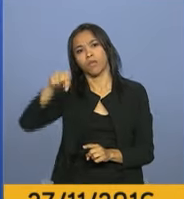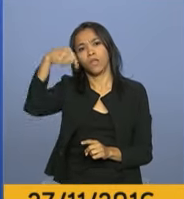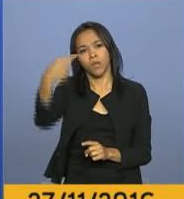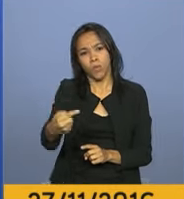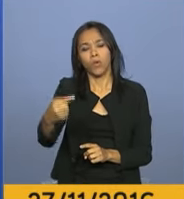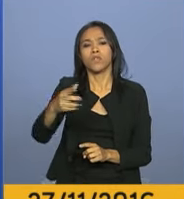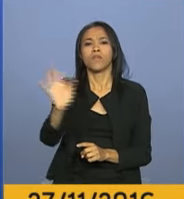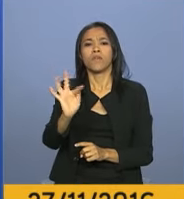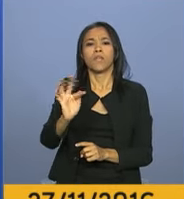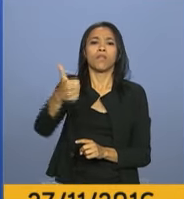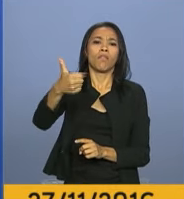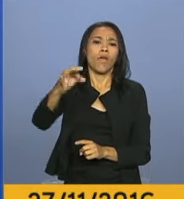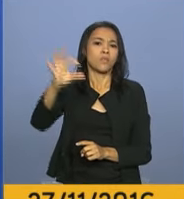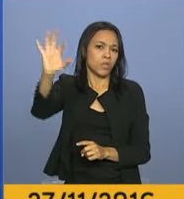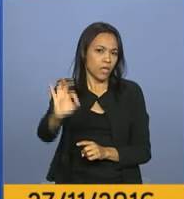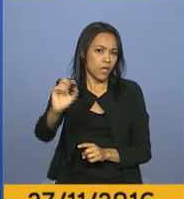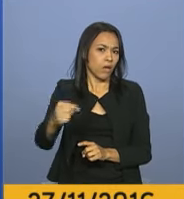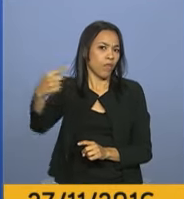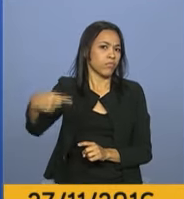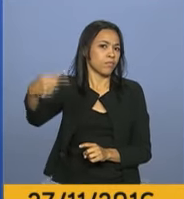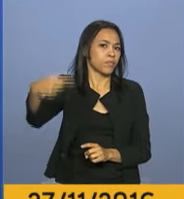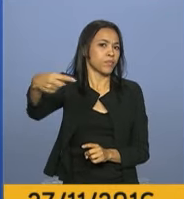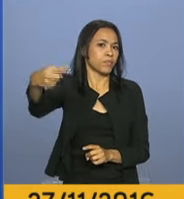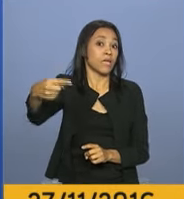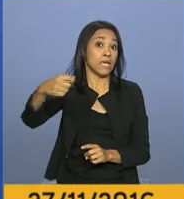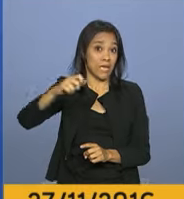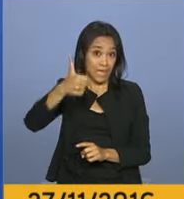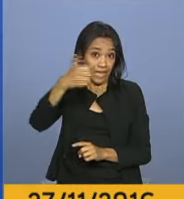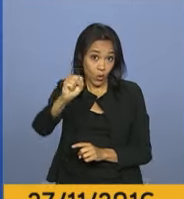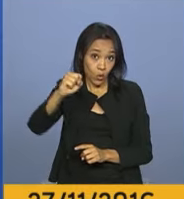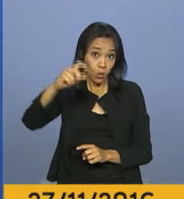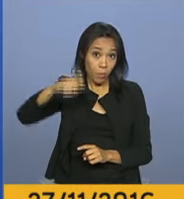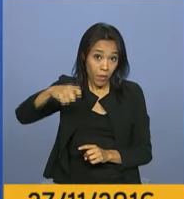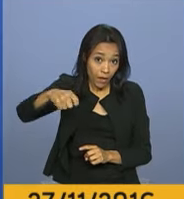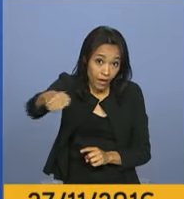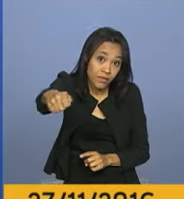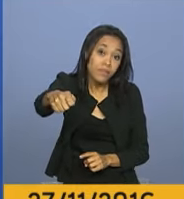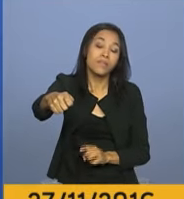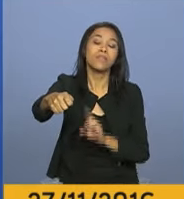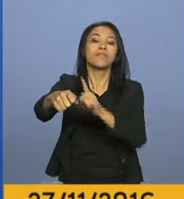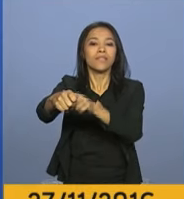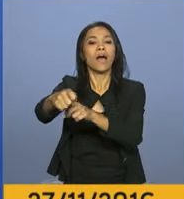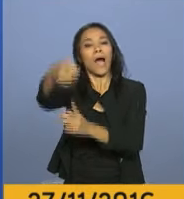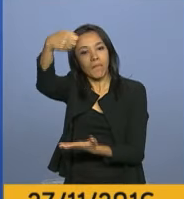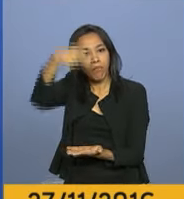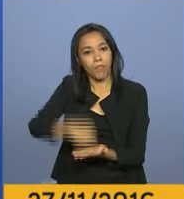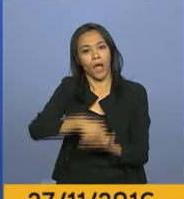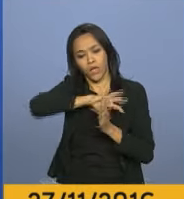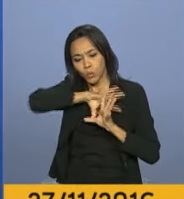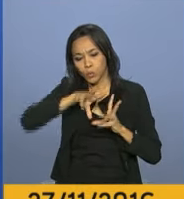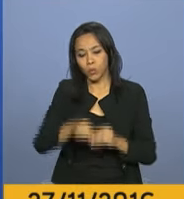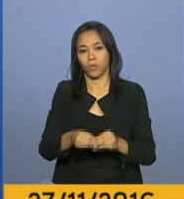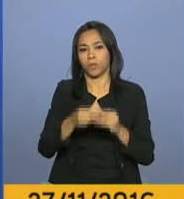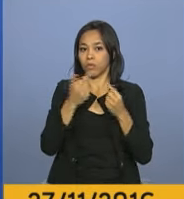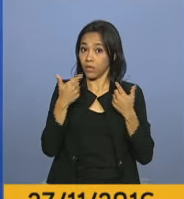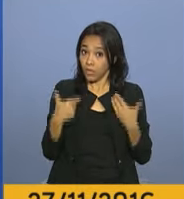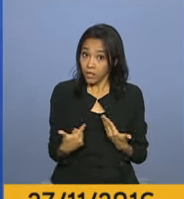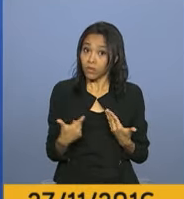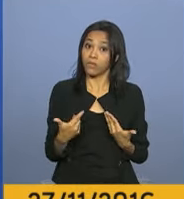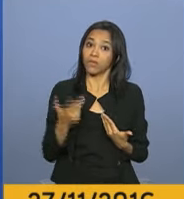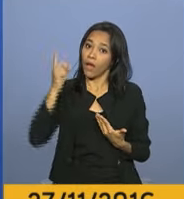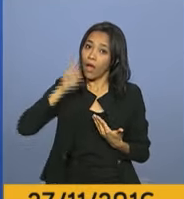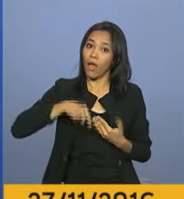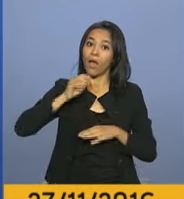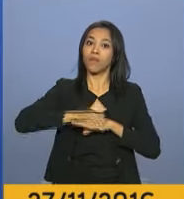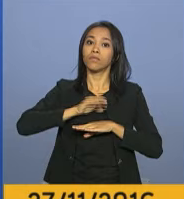no segundo 10%. Enfim, leva 18 meses para voltar a pagar integralmente. Isto é ação